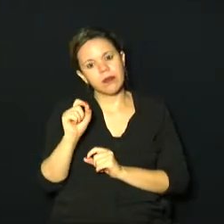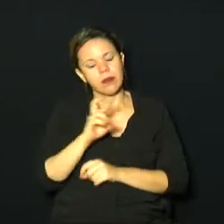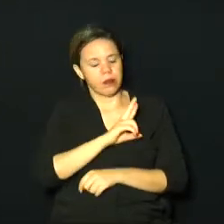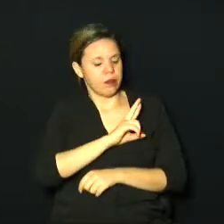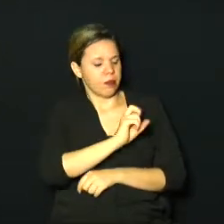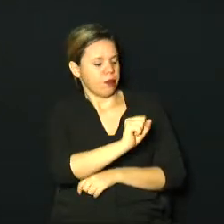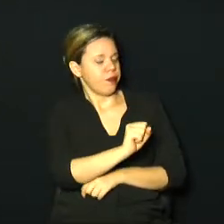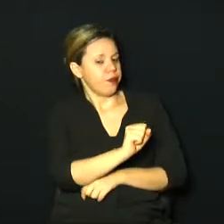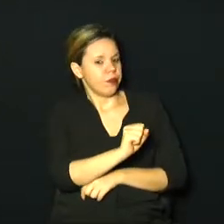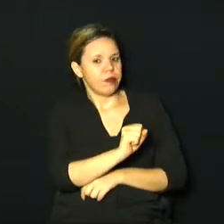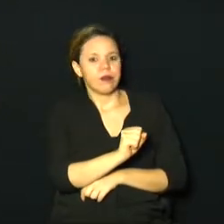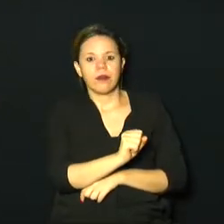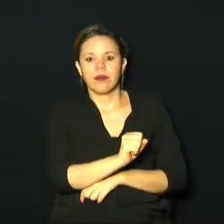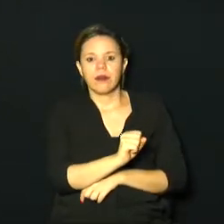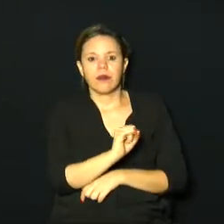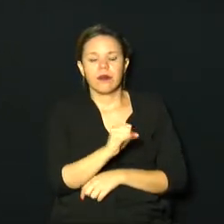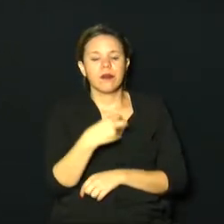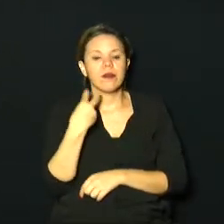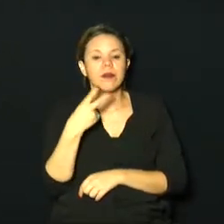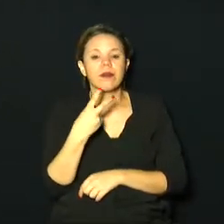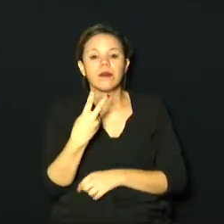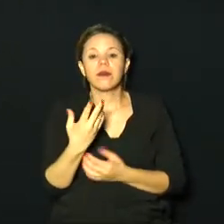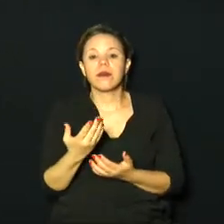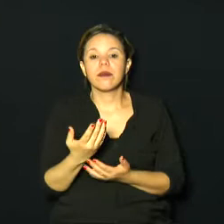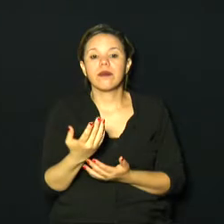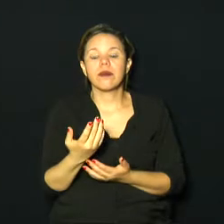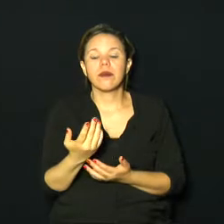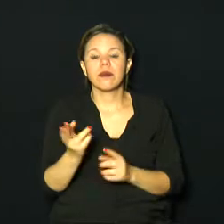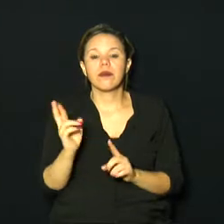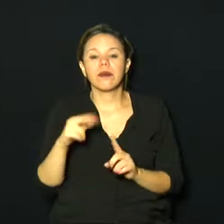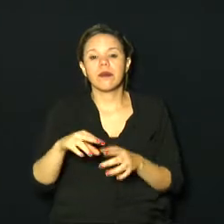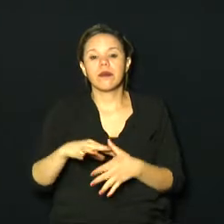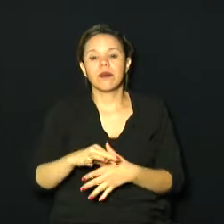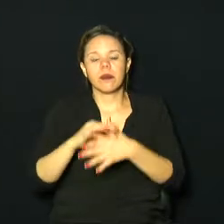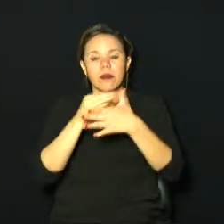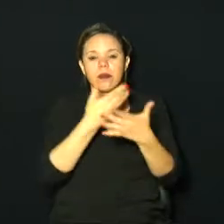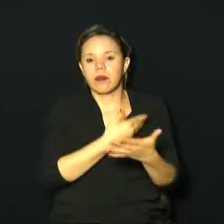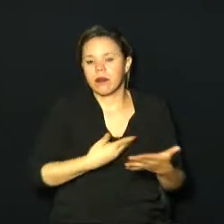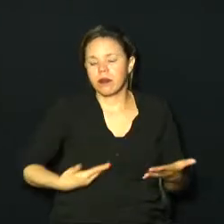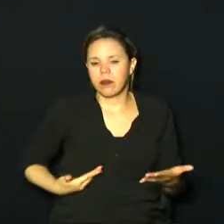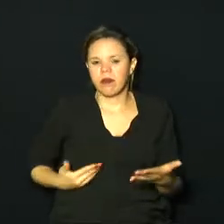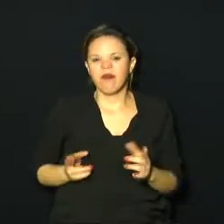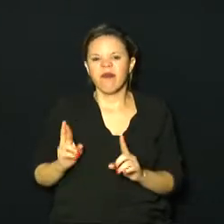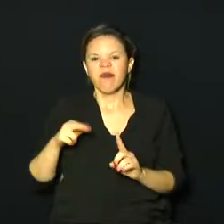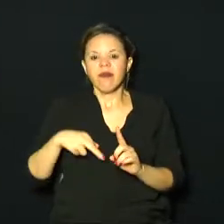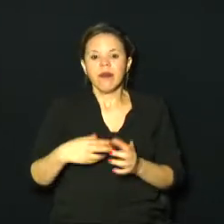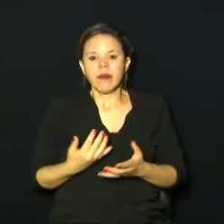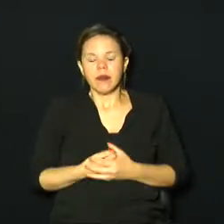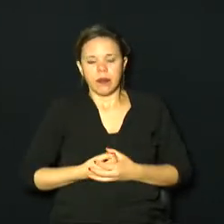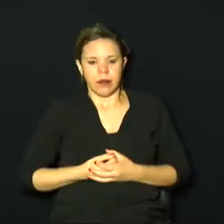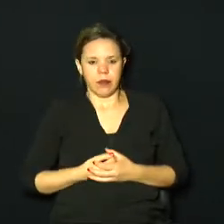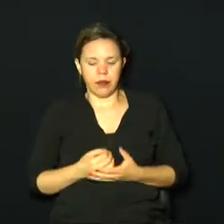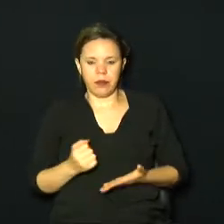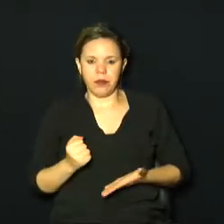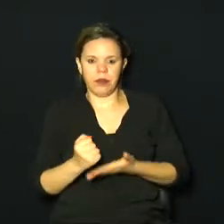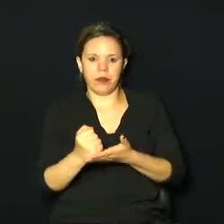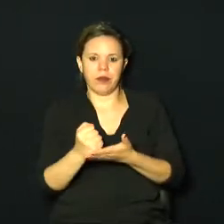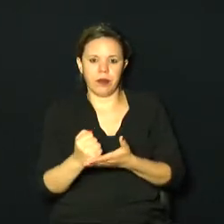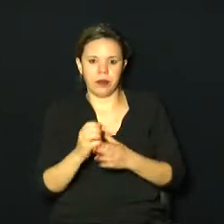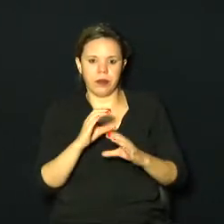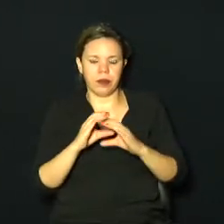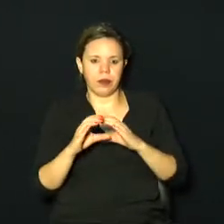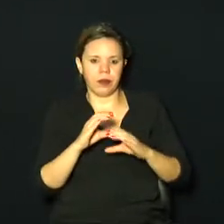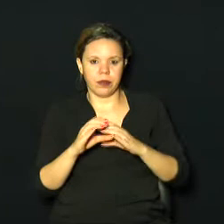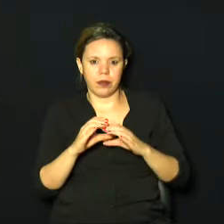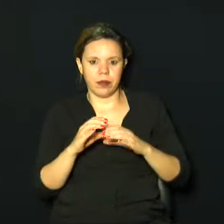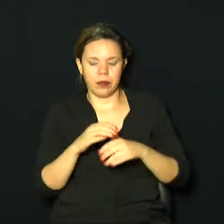Rossini, vereador Rossini estava, né, como líder do governo, como representante aí para ajudar essa intermediação numa